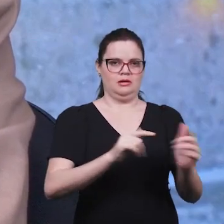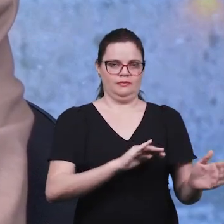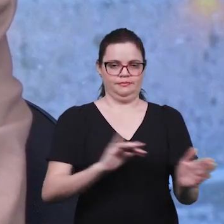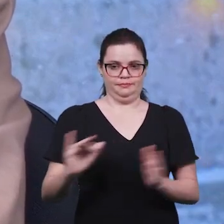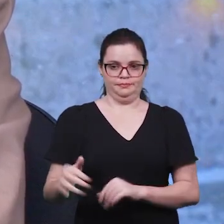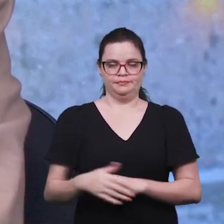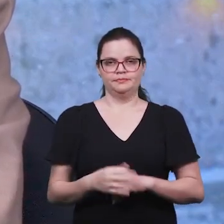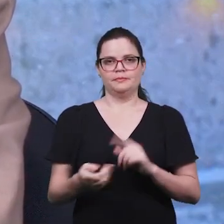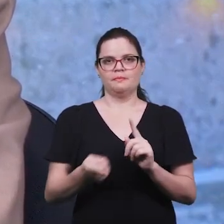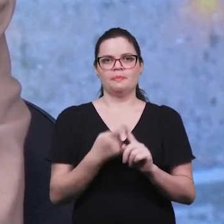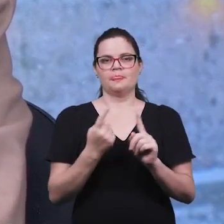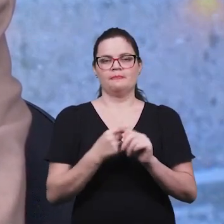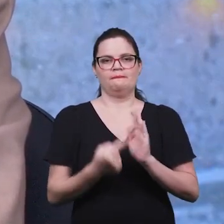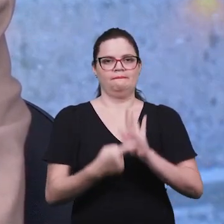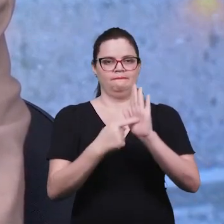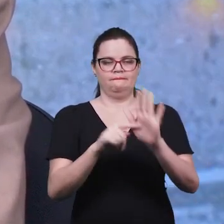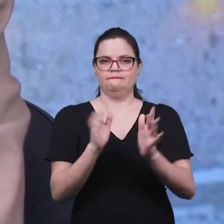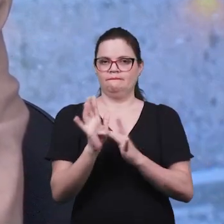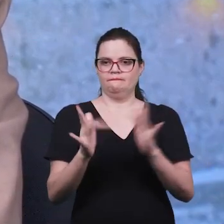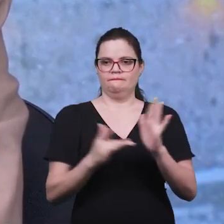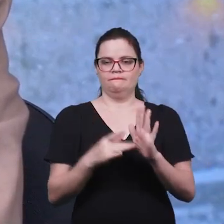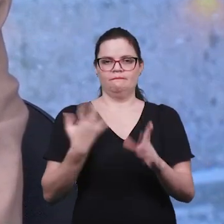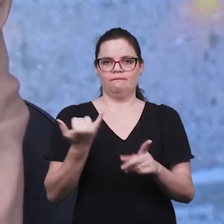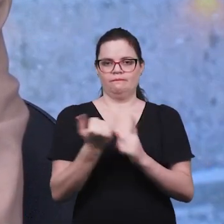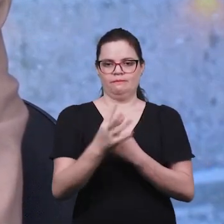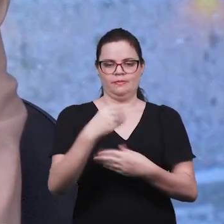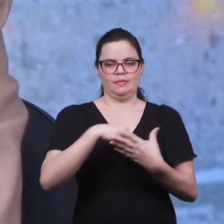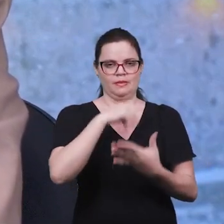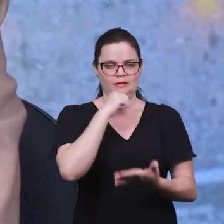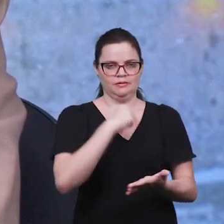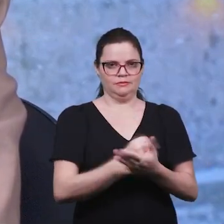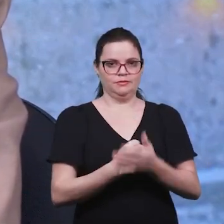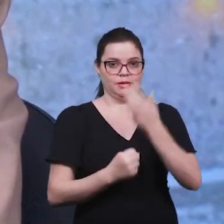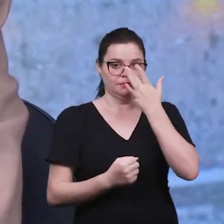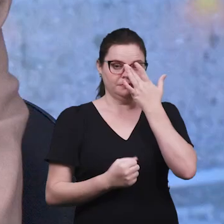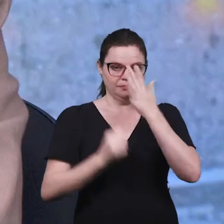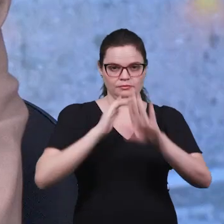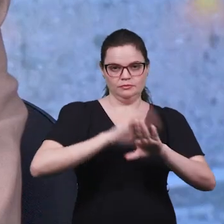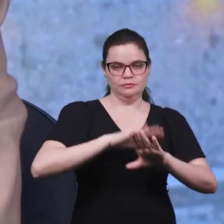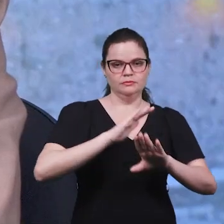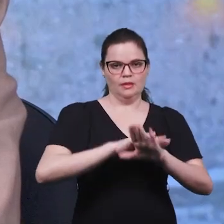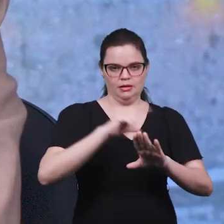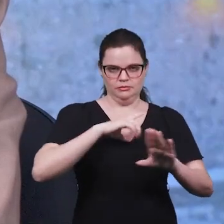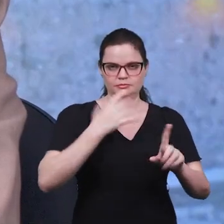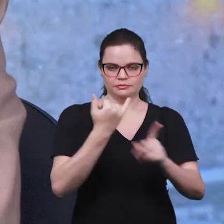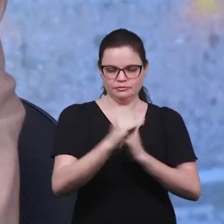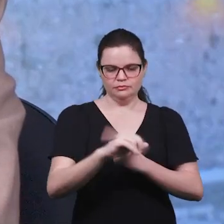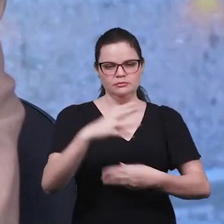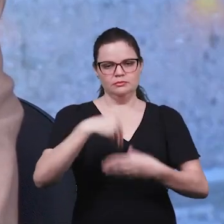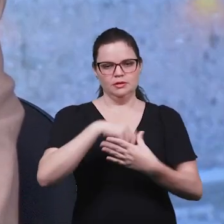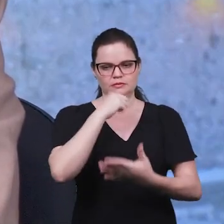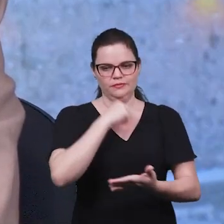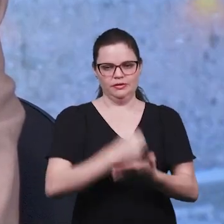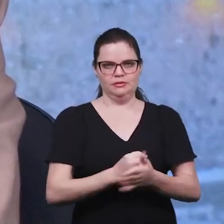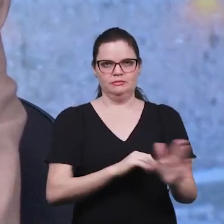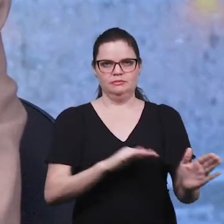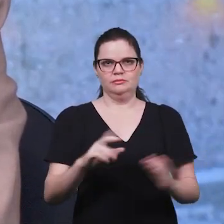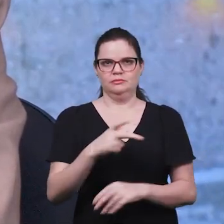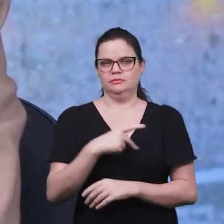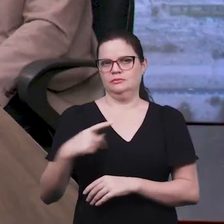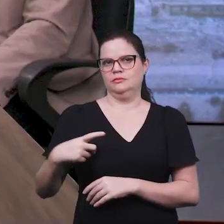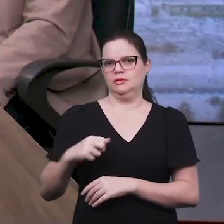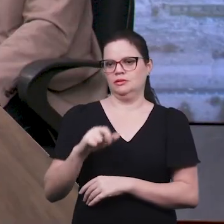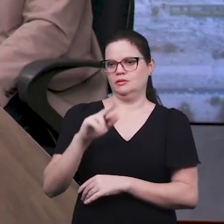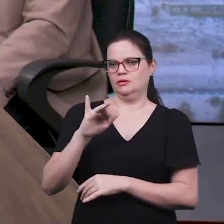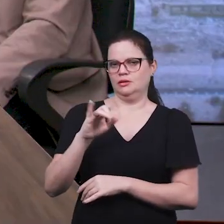de Jesus, que estava profetizada no Velho Testamento. Oculta, mas profetizada. Pastor Ricardo. E